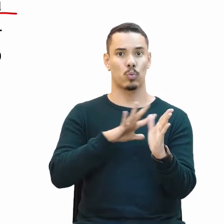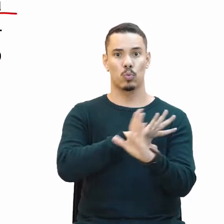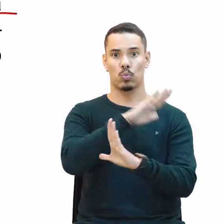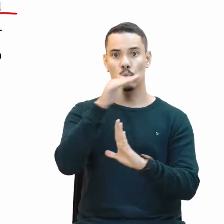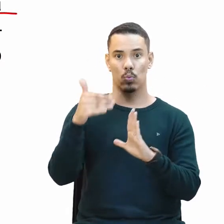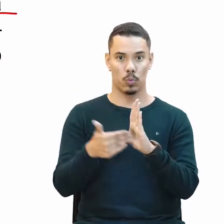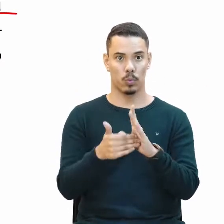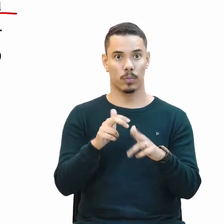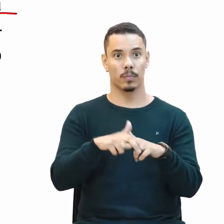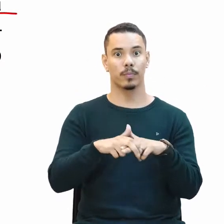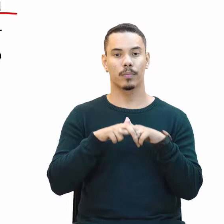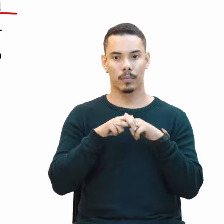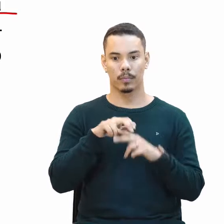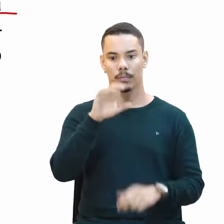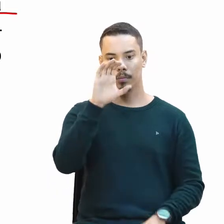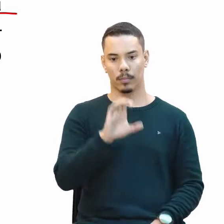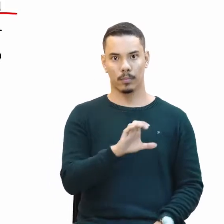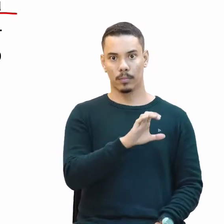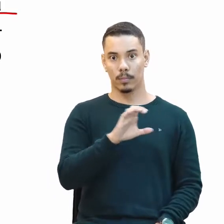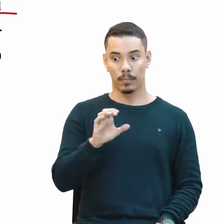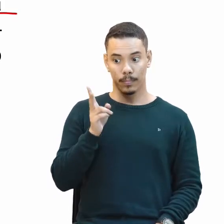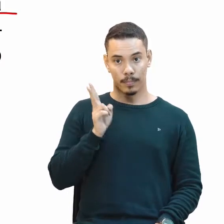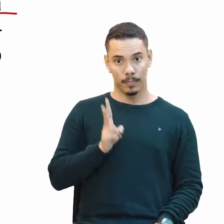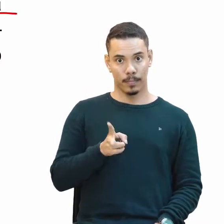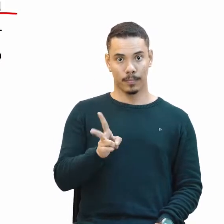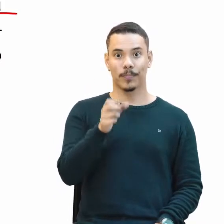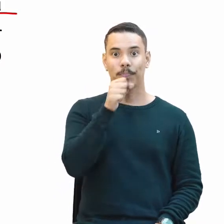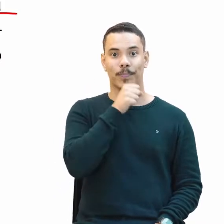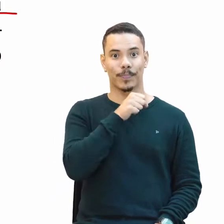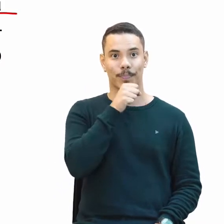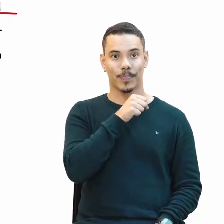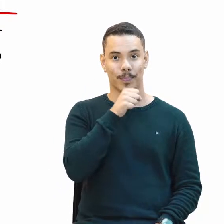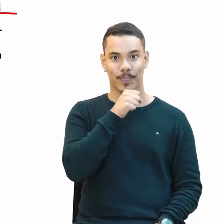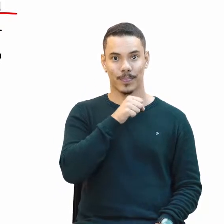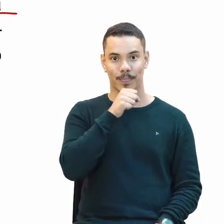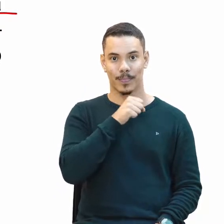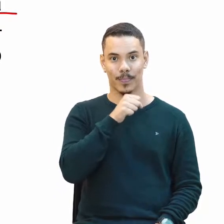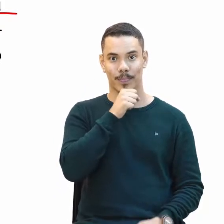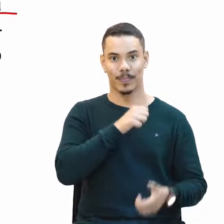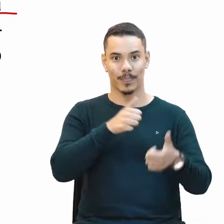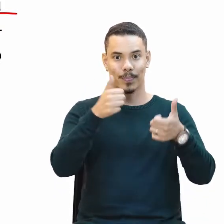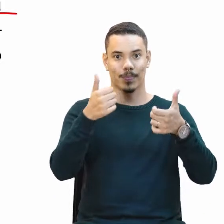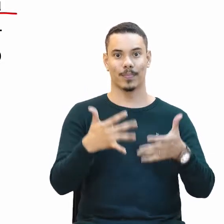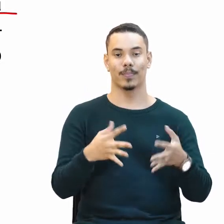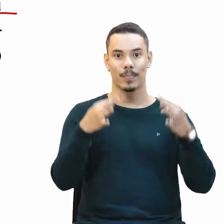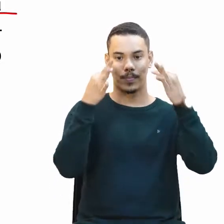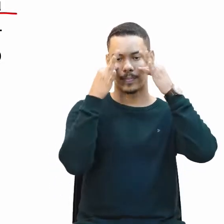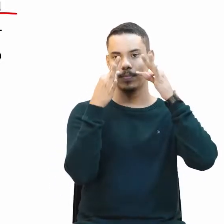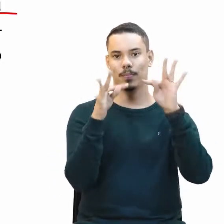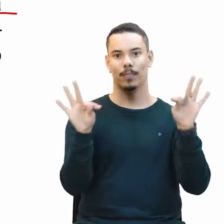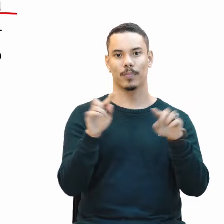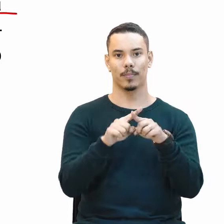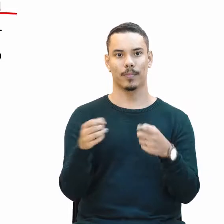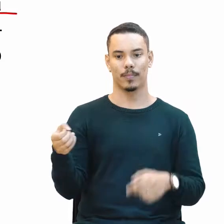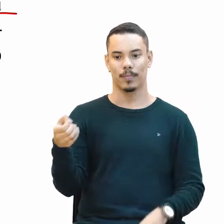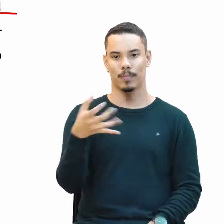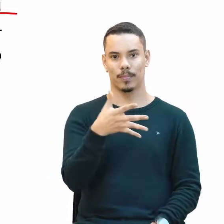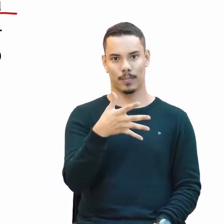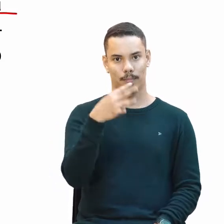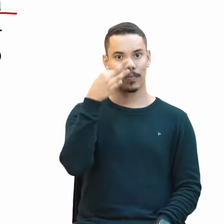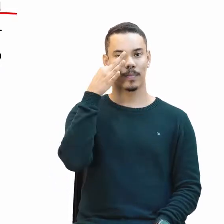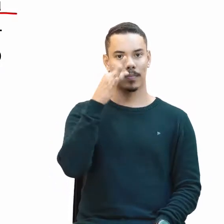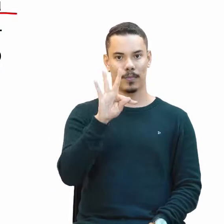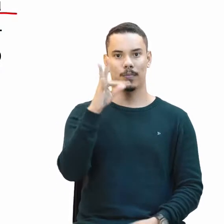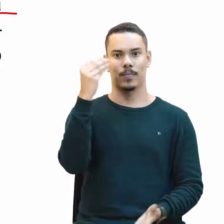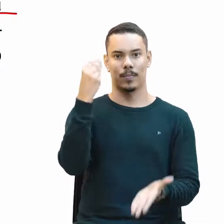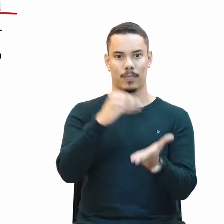ele mantém, além de manter o Velho Testamento, mas também agora cria-se um Novo Testamento a